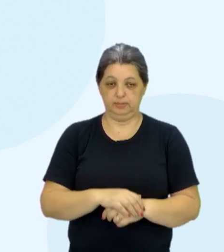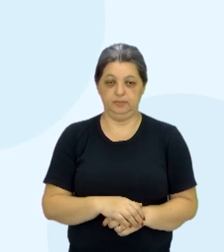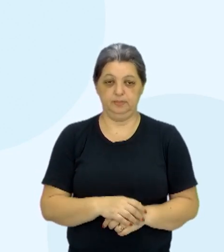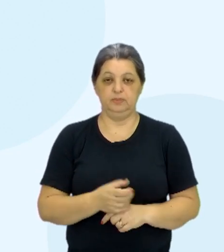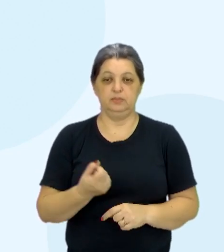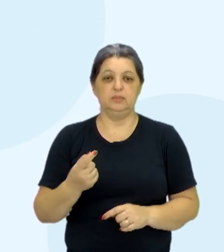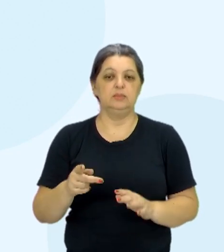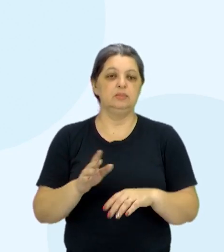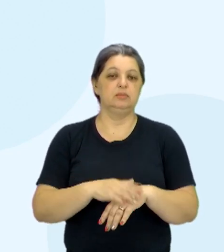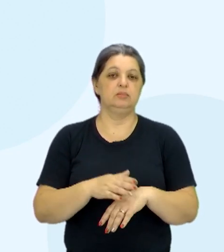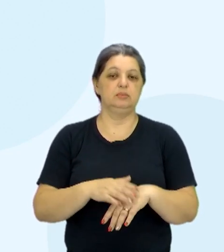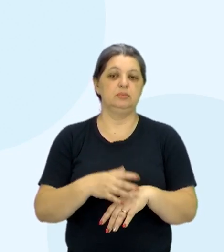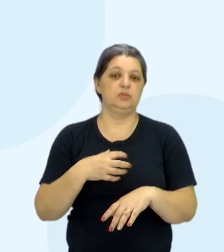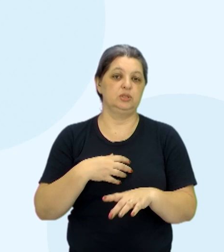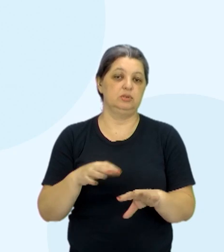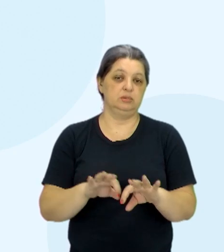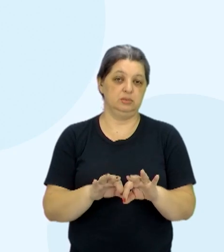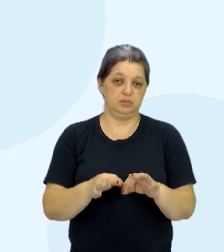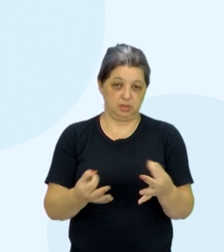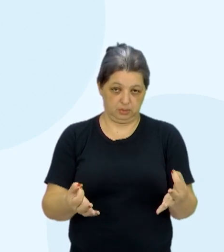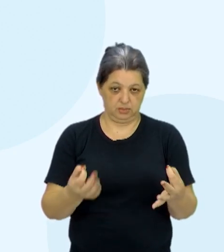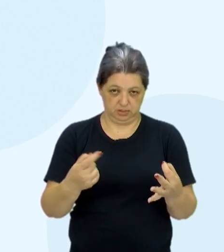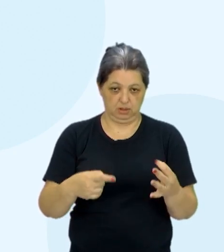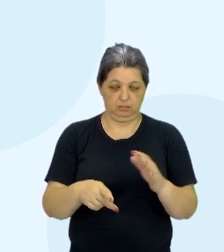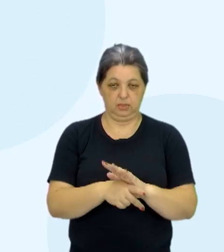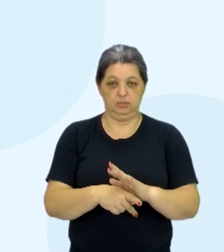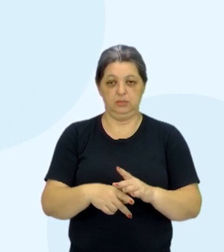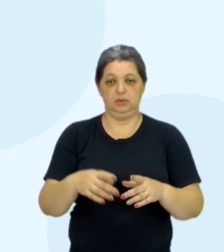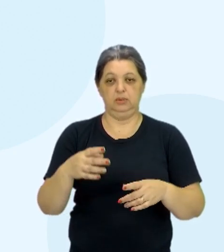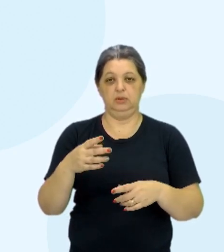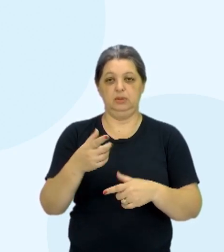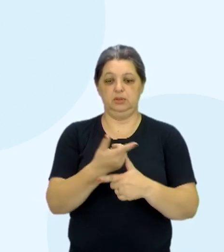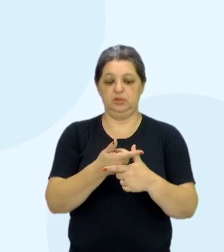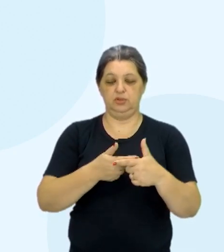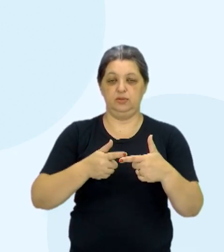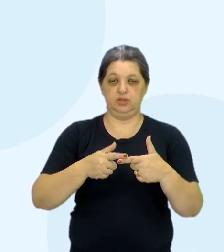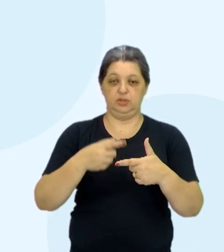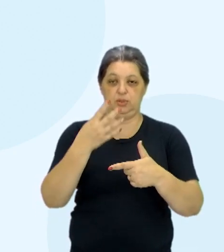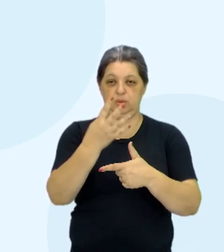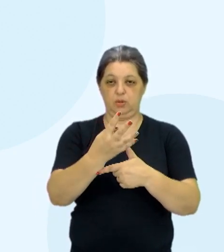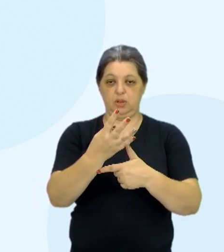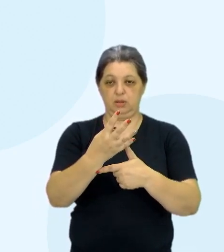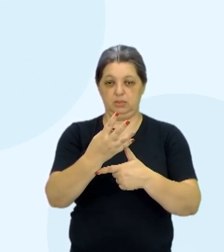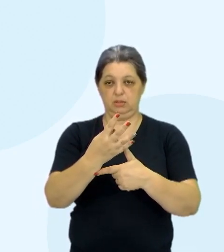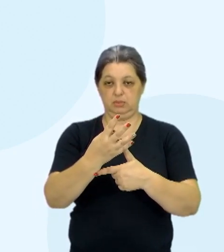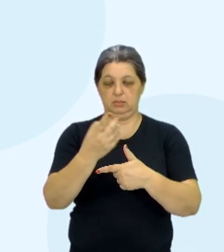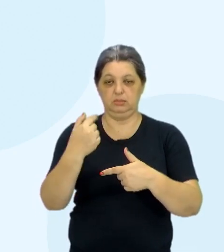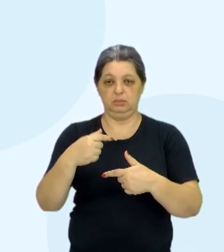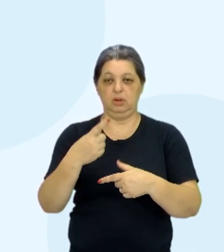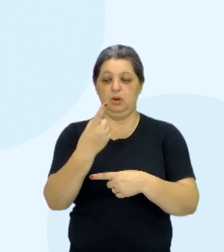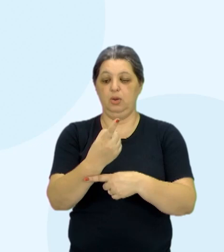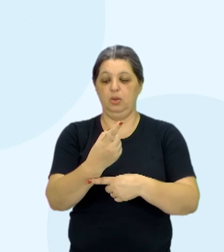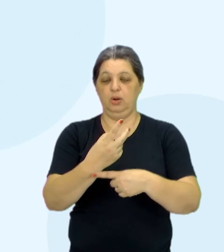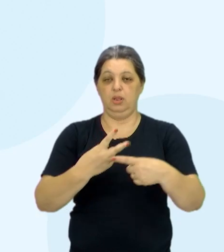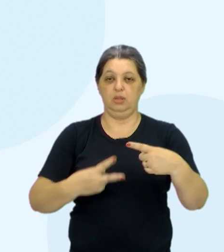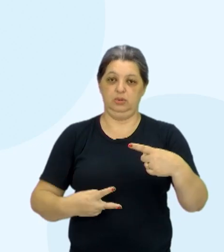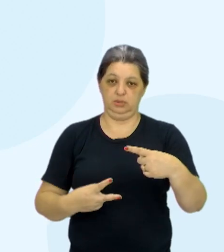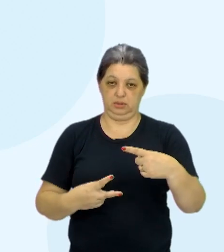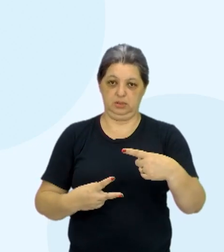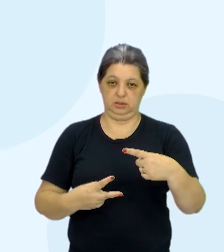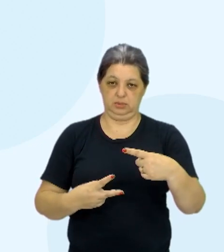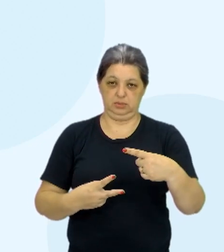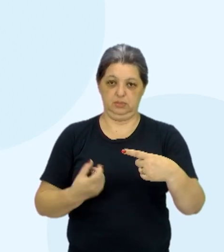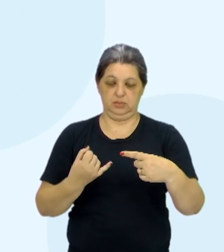simplificar essas duas aqui por 4, a gente vai ter aqui 1 sobre 2, certo? Sim. E se a gente fizer o mesmo aqui, ó, se